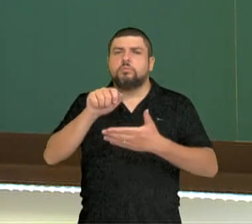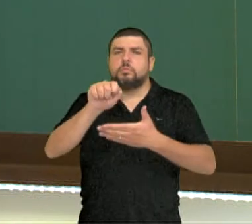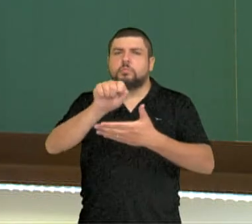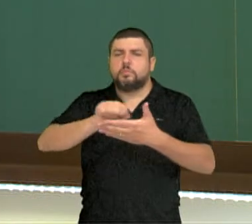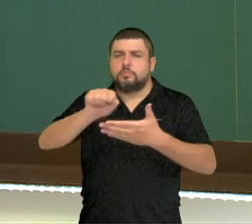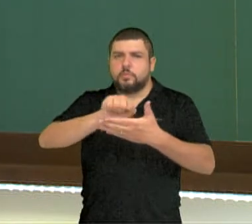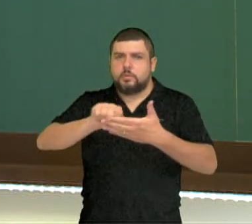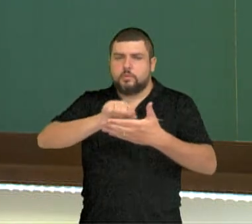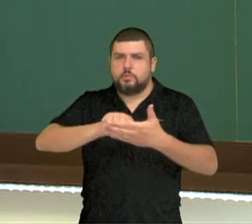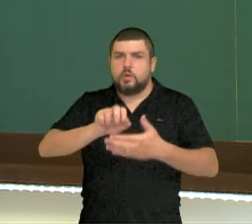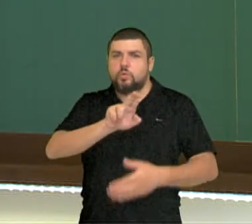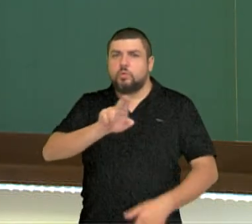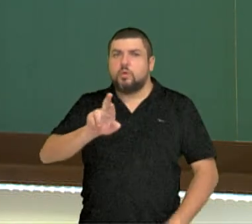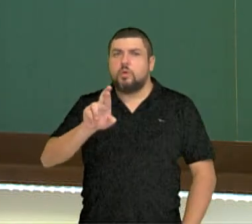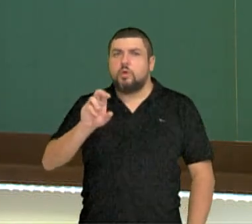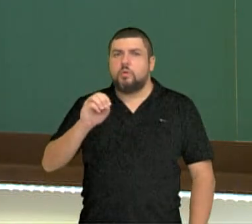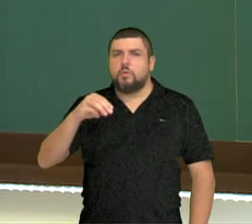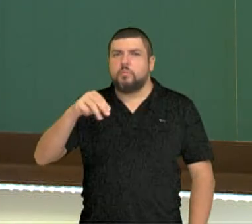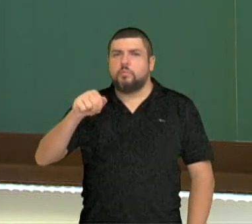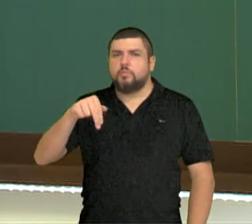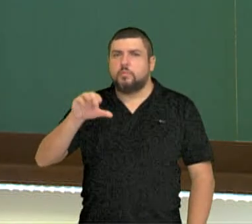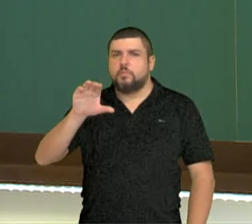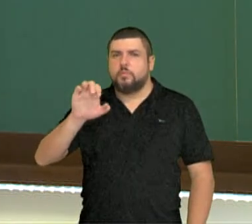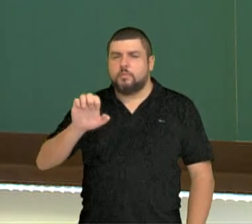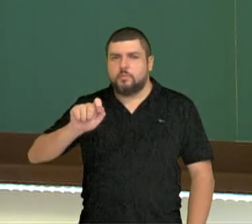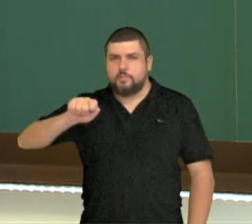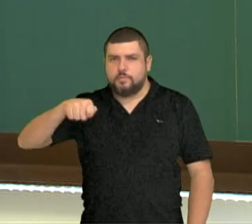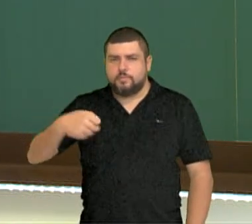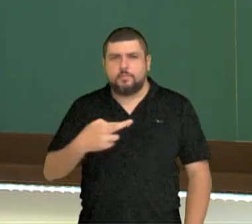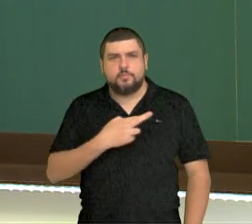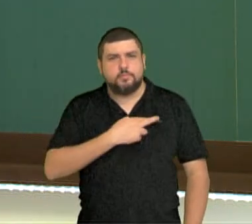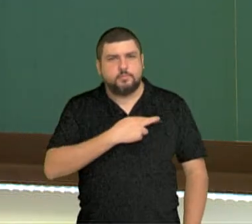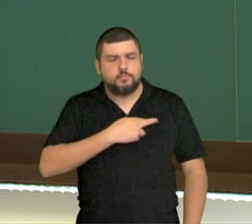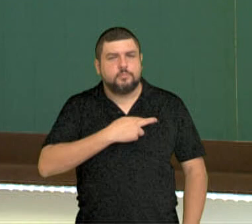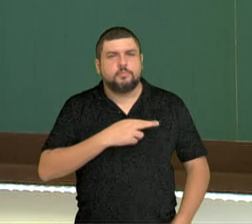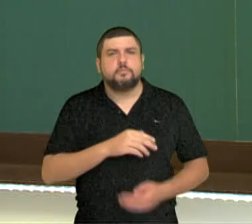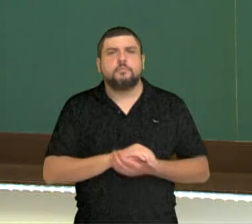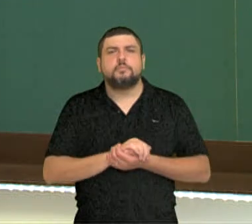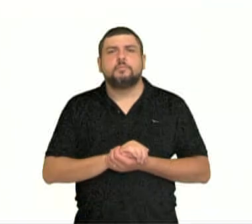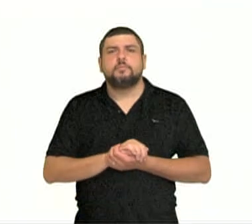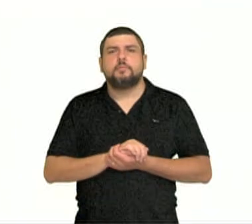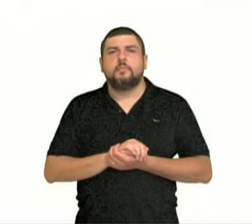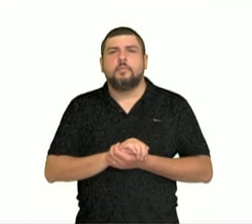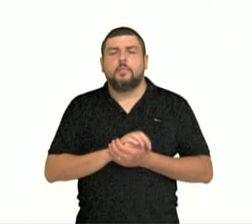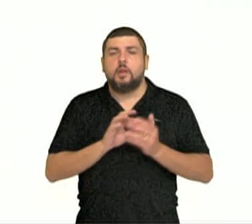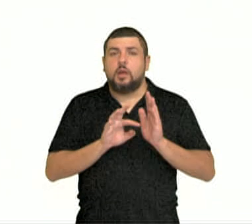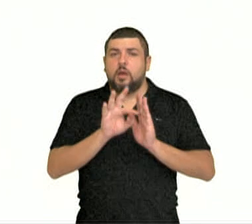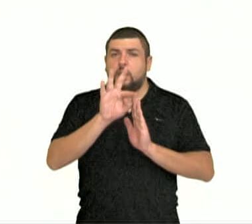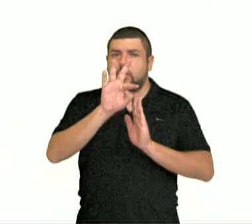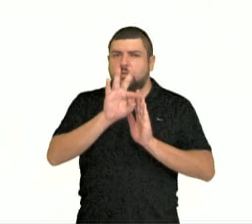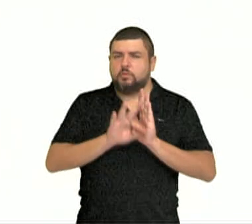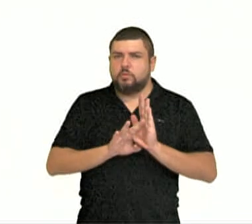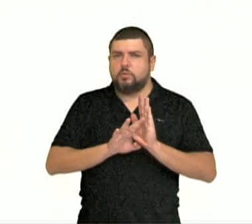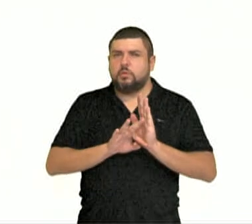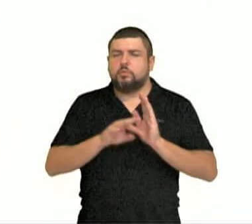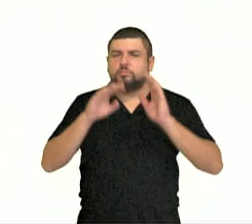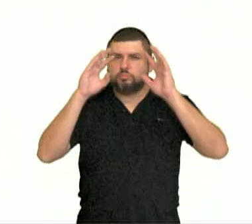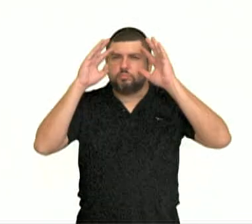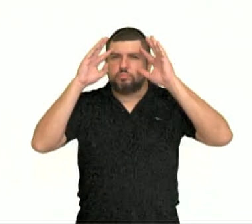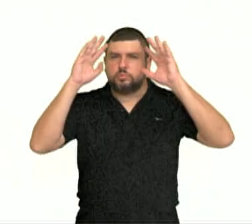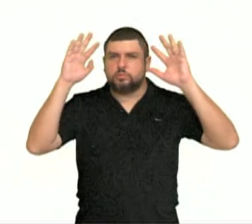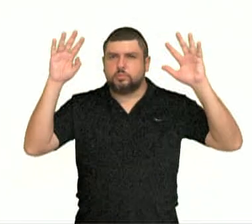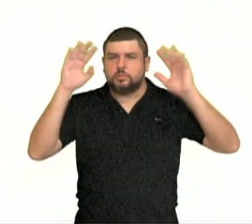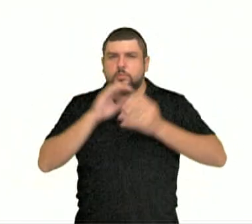né, chamada romance, beleza? O que é isso, professor? Vamos lá. É um texto ficcional, certo? Então faz parte